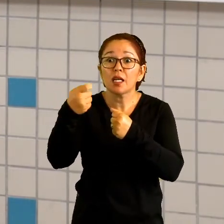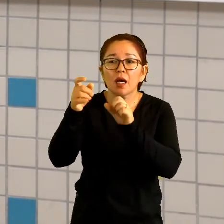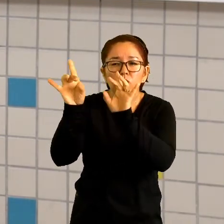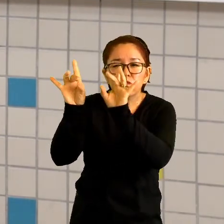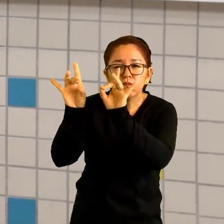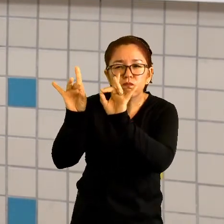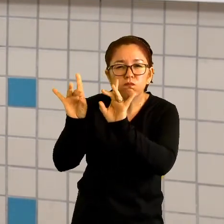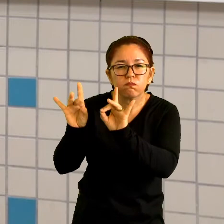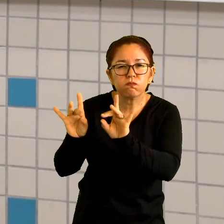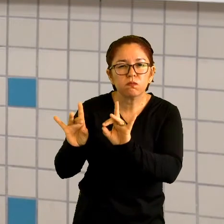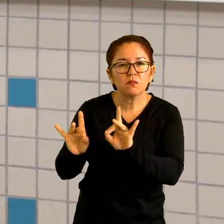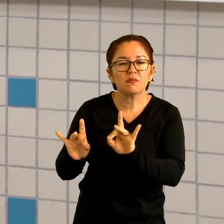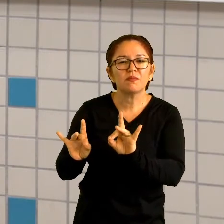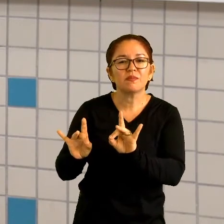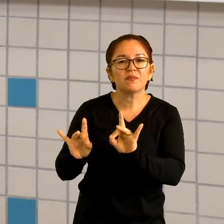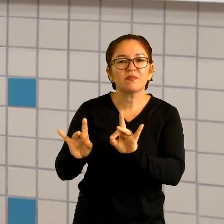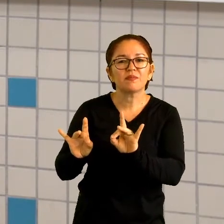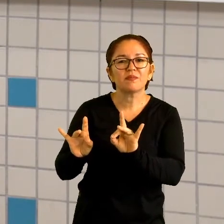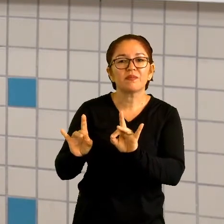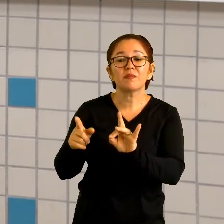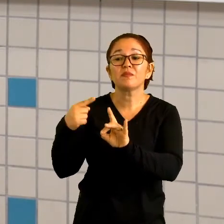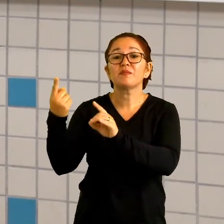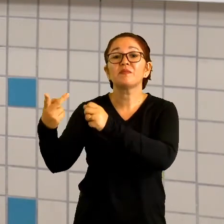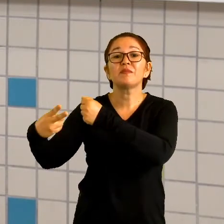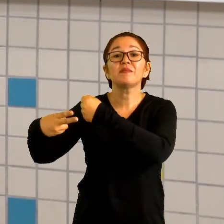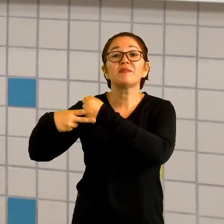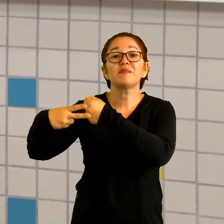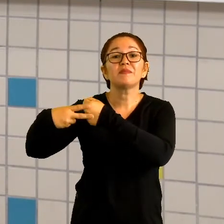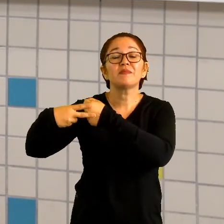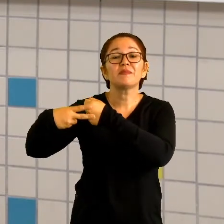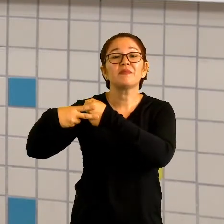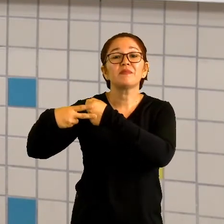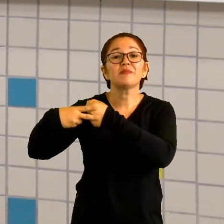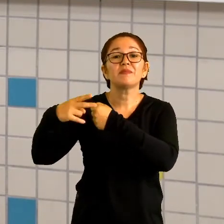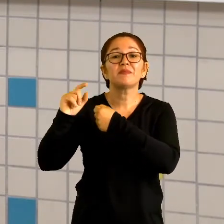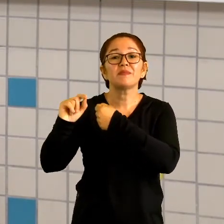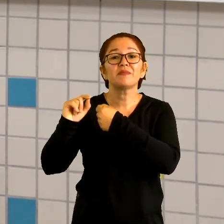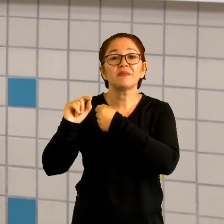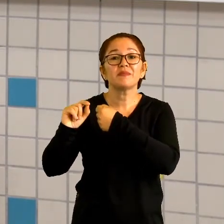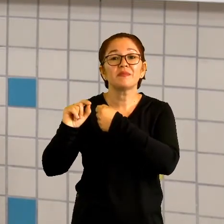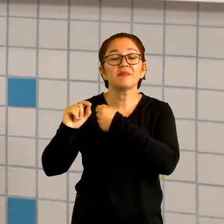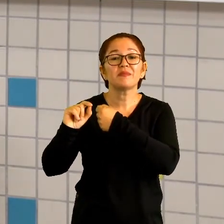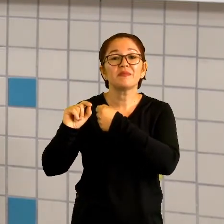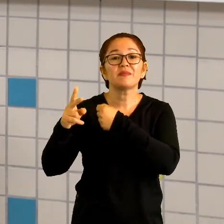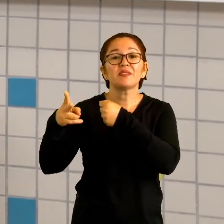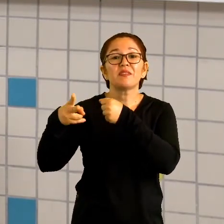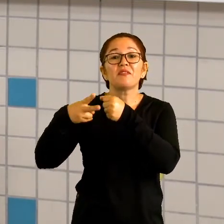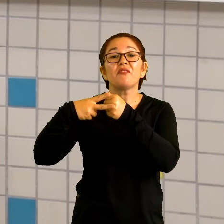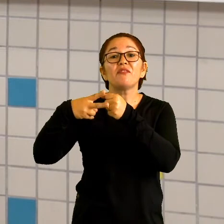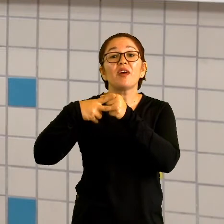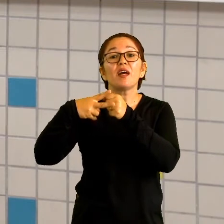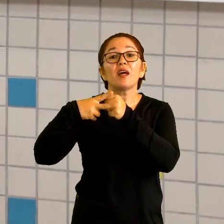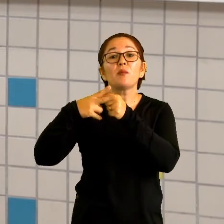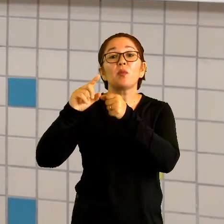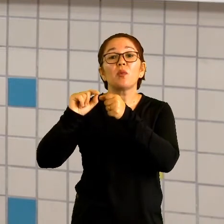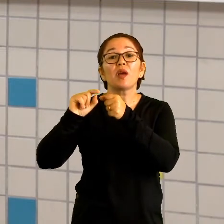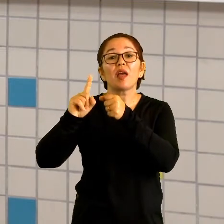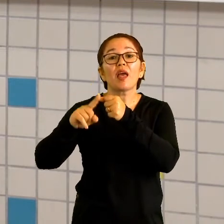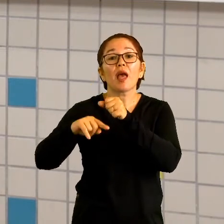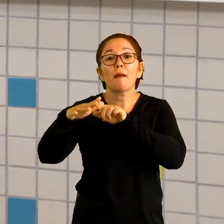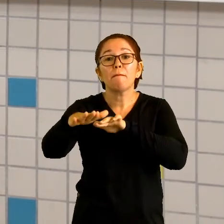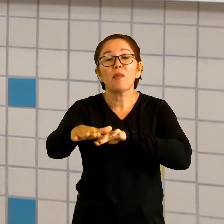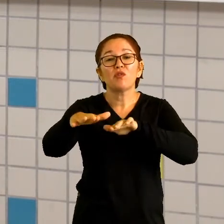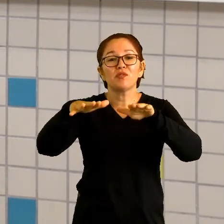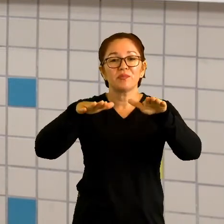qualidade, uma característica ao meu substantivo. E o verbo, palavra que indica movimento. No material